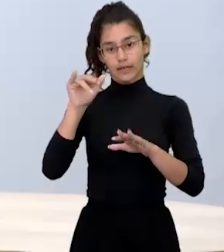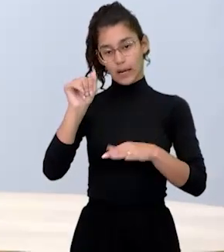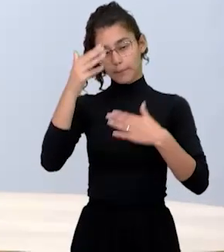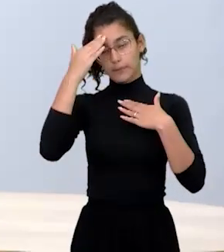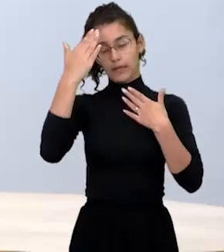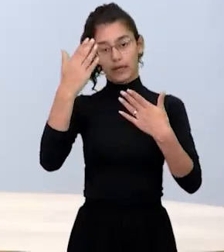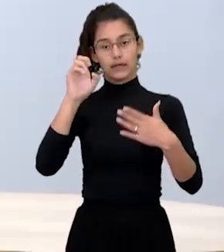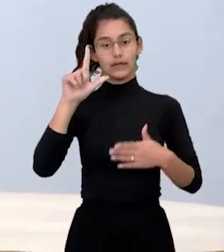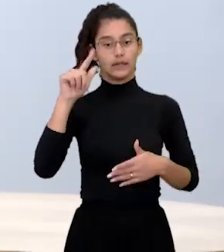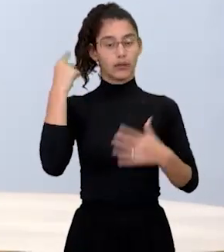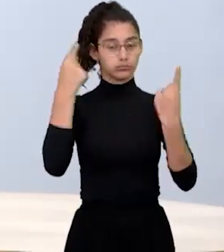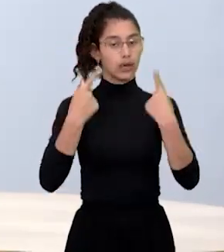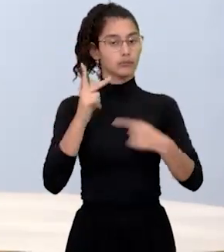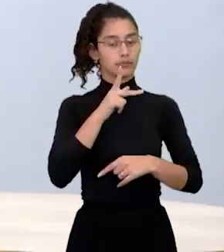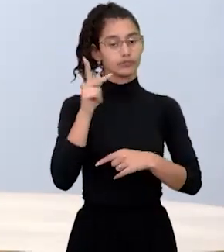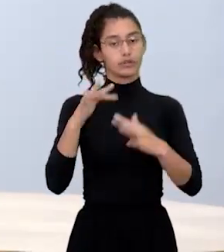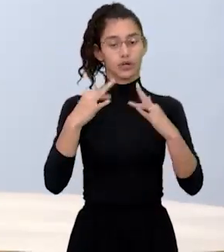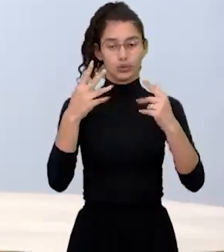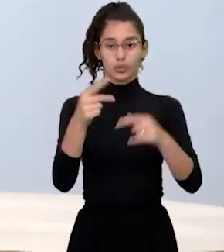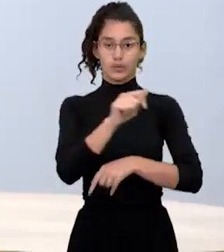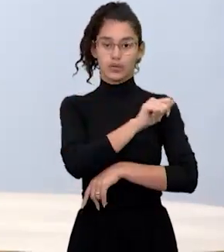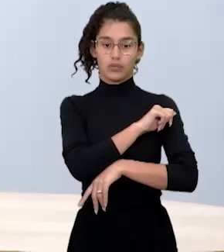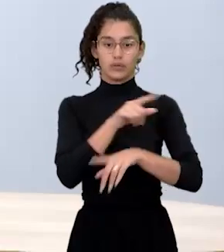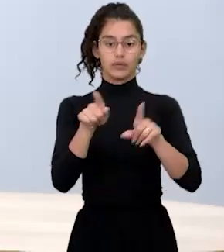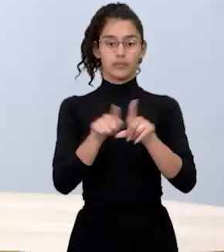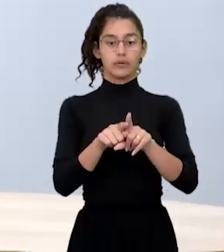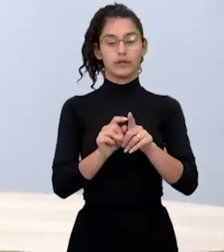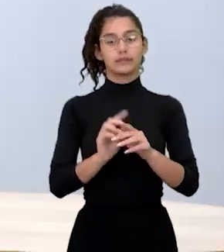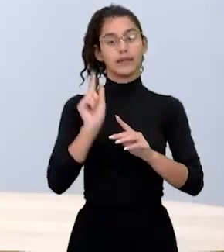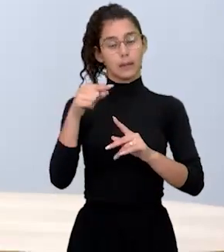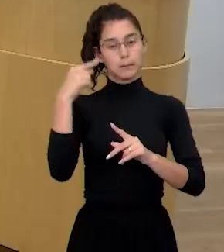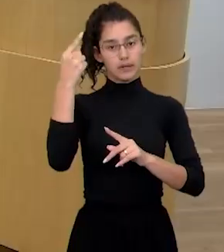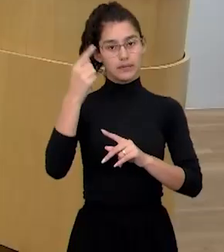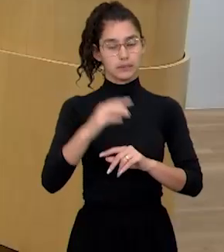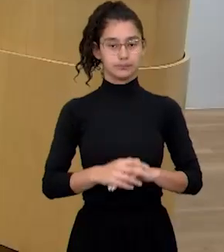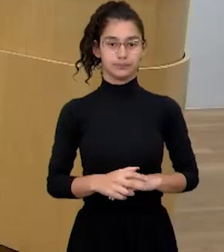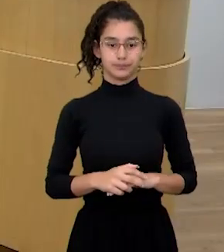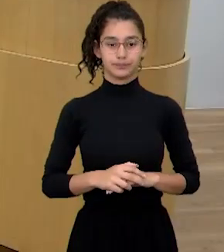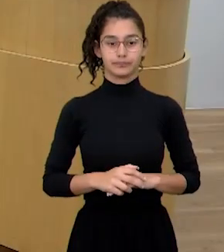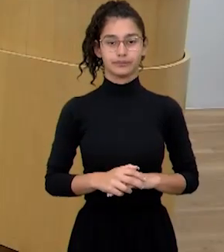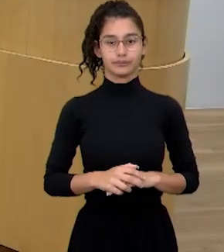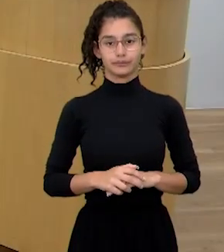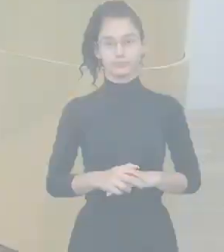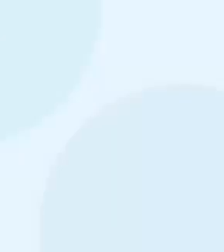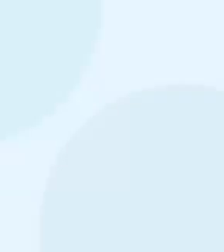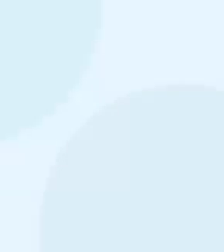Obrigada, Elaine, obrigada a professores e alunos, obrigada a produção. Até a próxima. Até a próxima.